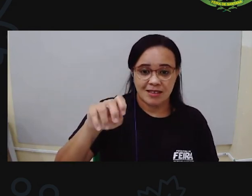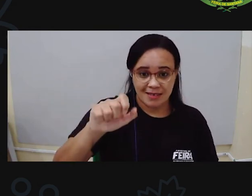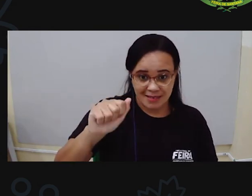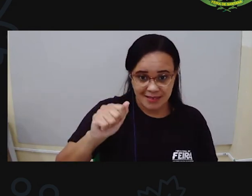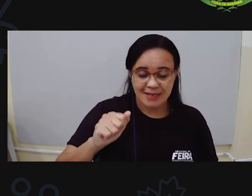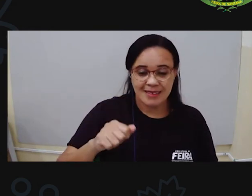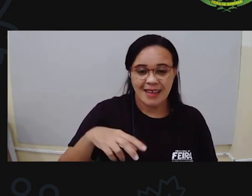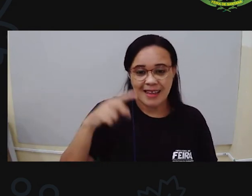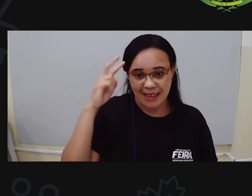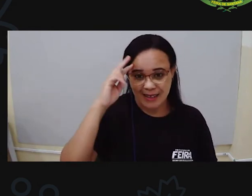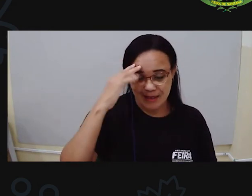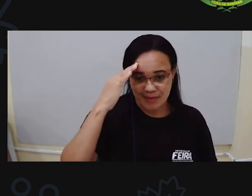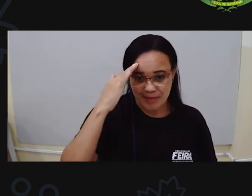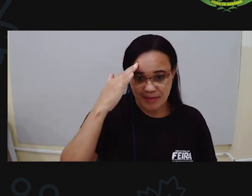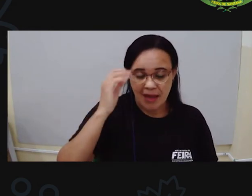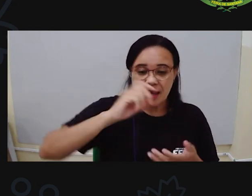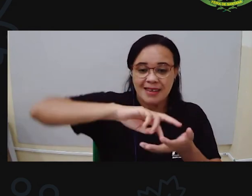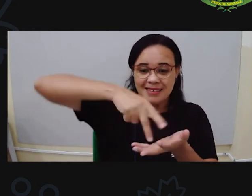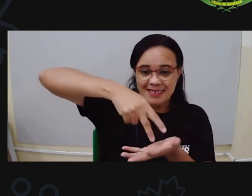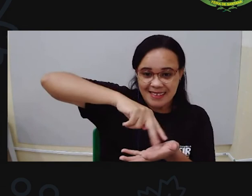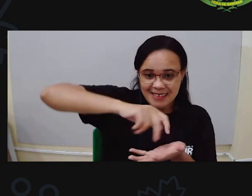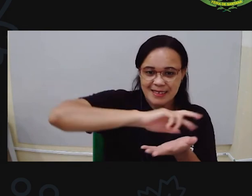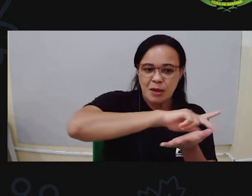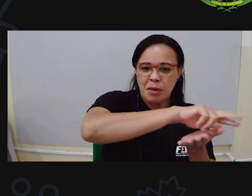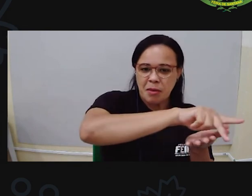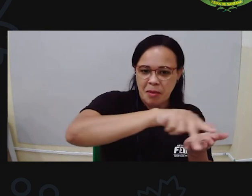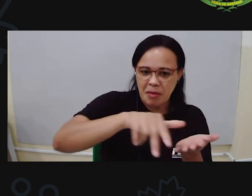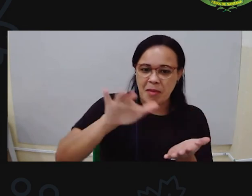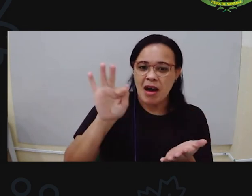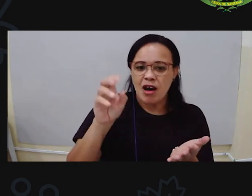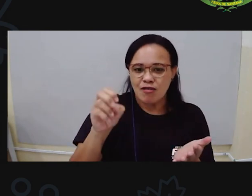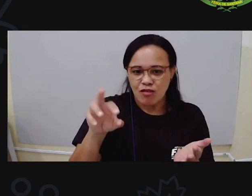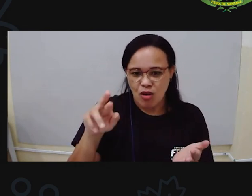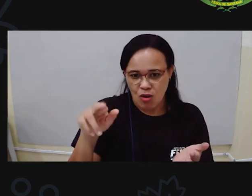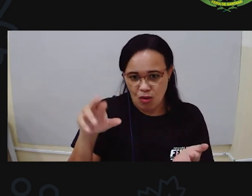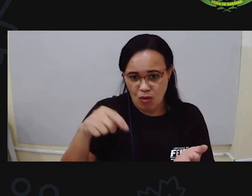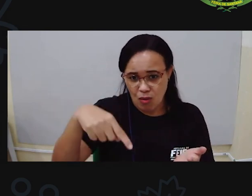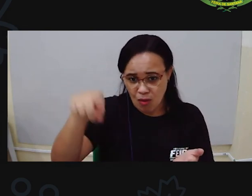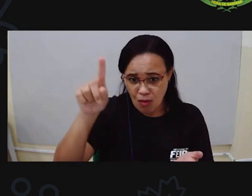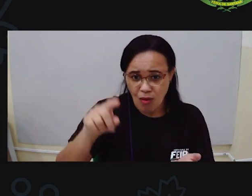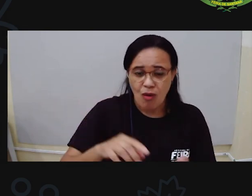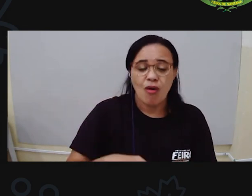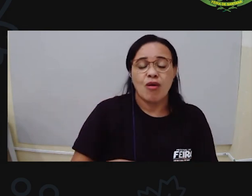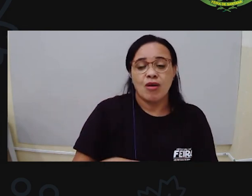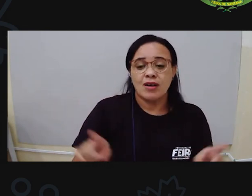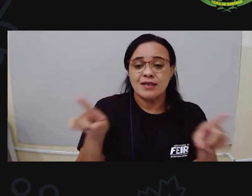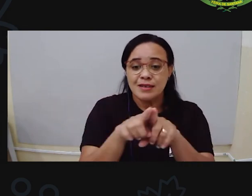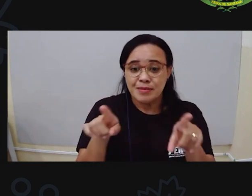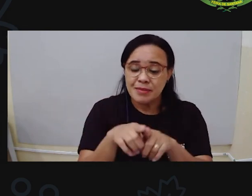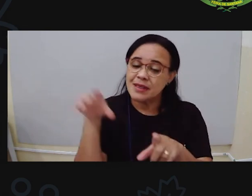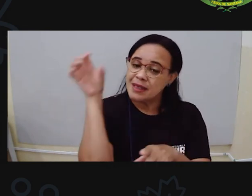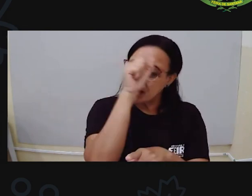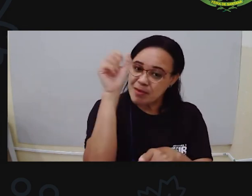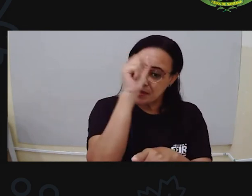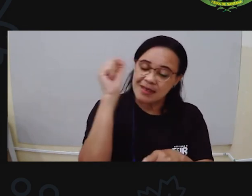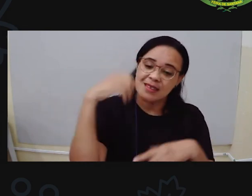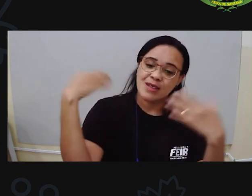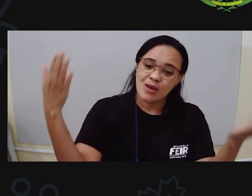xaxado. Vimos ali um pouco da historicidade dessas danças e também aprendemos a dançar